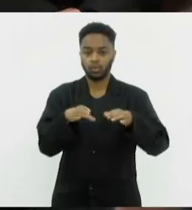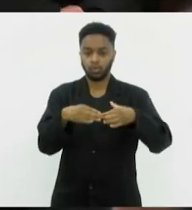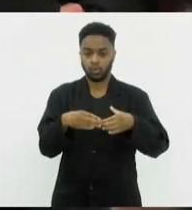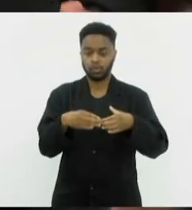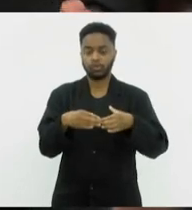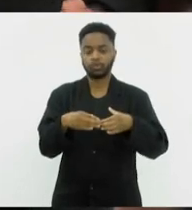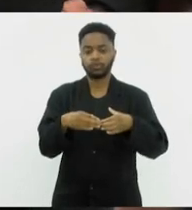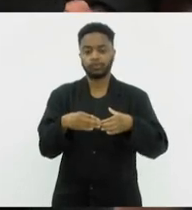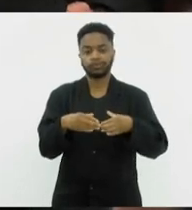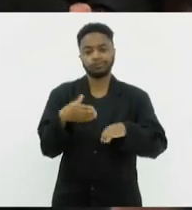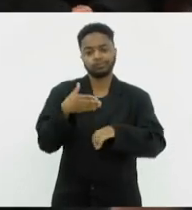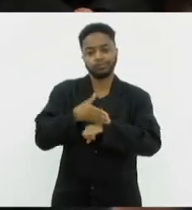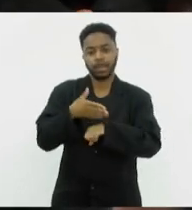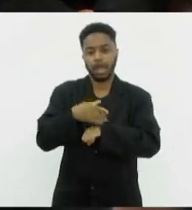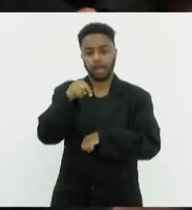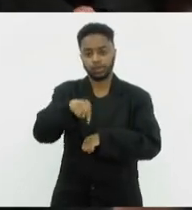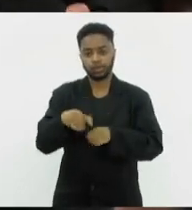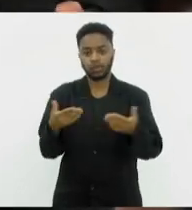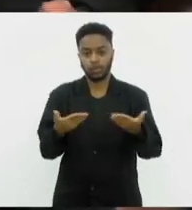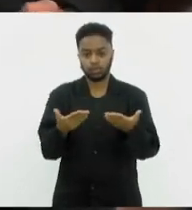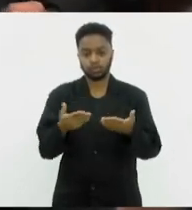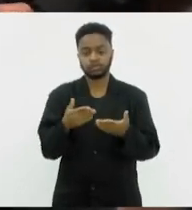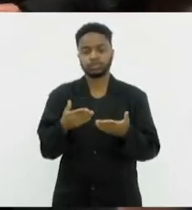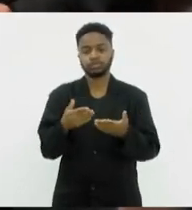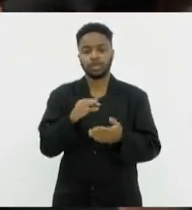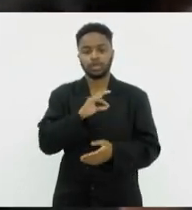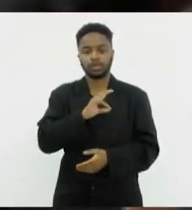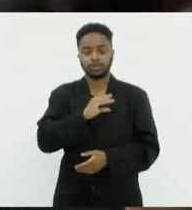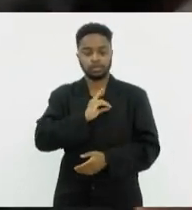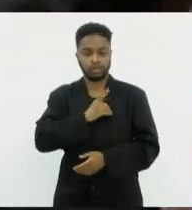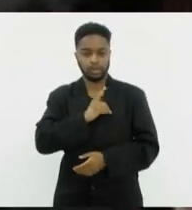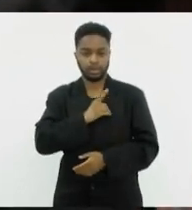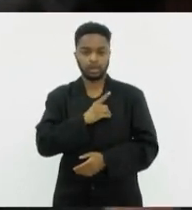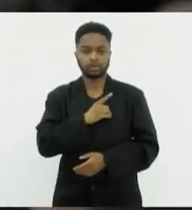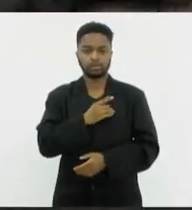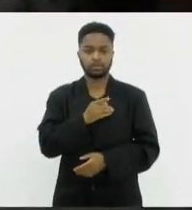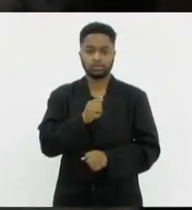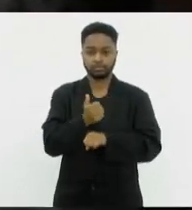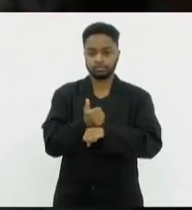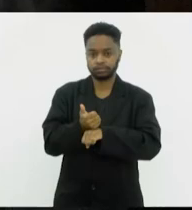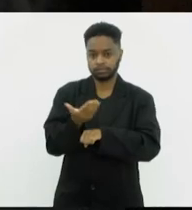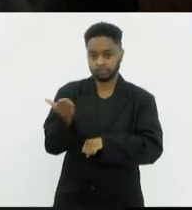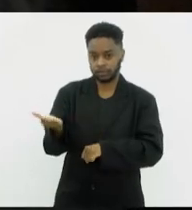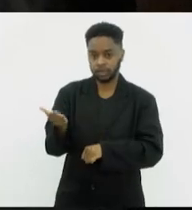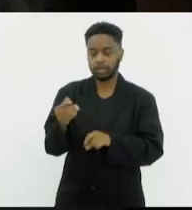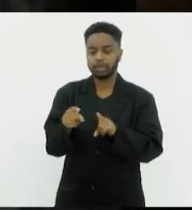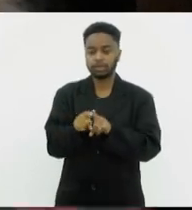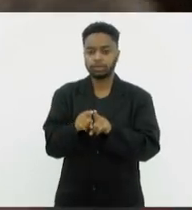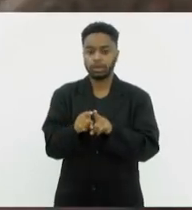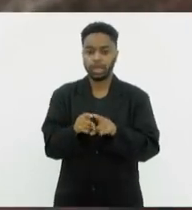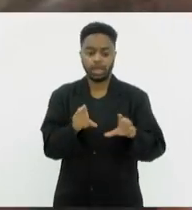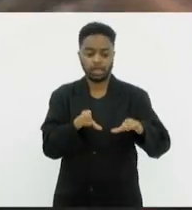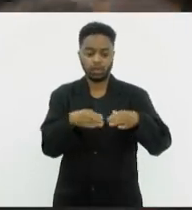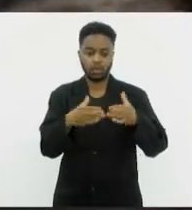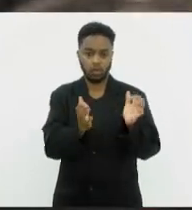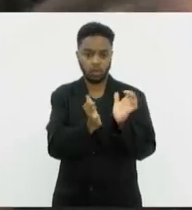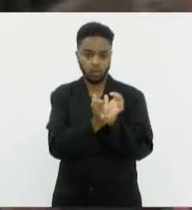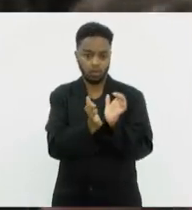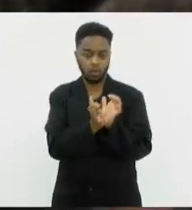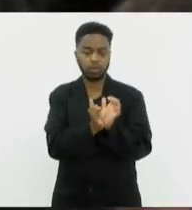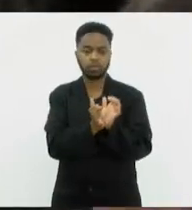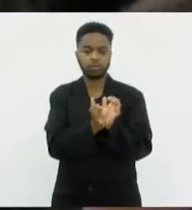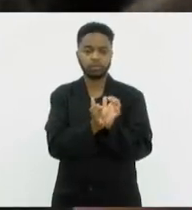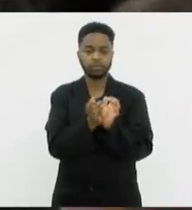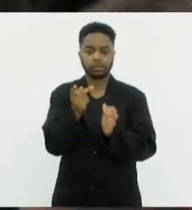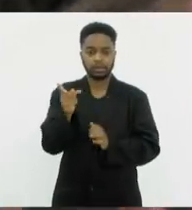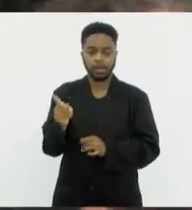aqui, a delegada Salim e todo o corpo da DECRAD, dizendo que este é